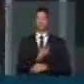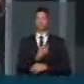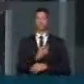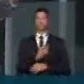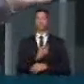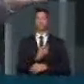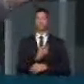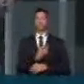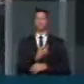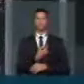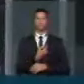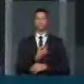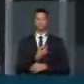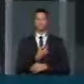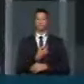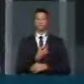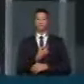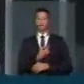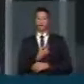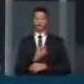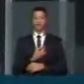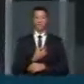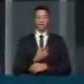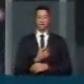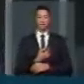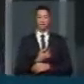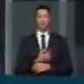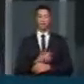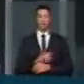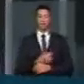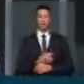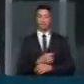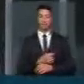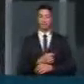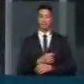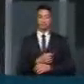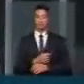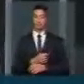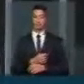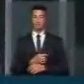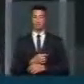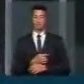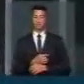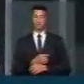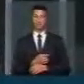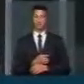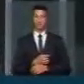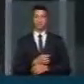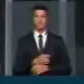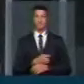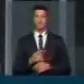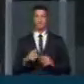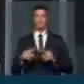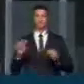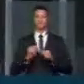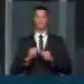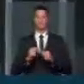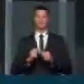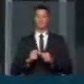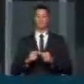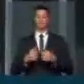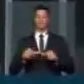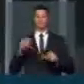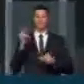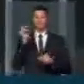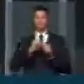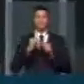extraterrestres, não vêm do espaço, não estão soltos no espaço sideral, mas sim são servidores do Estado. Quero fazer mais essa denúncia